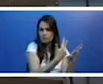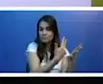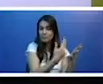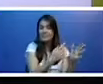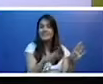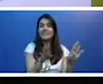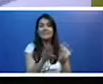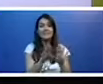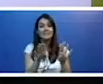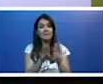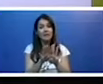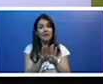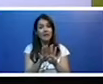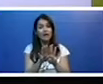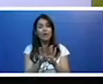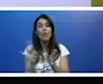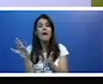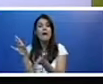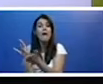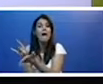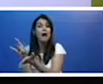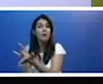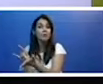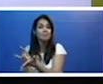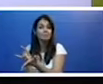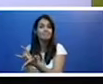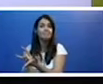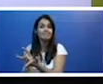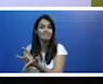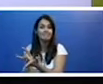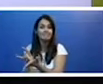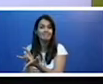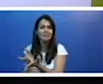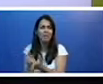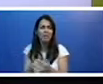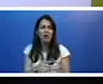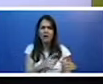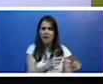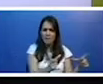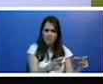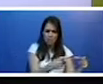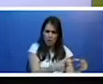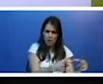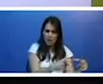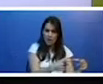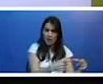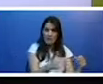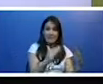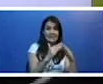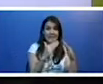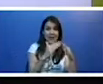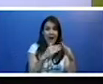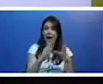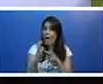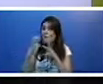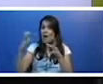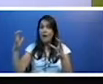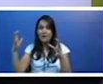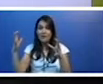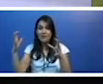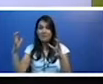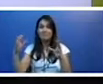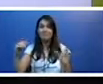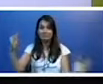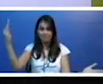o tamanho real que ele vai ter. Use uma régua. Tá, o professor já fez